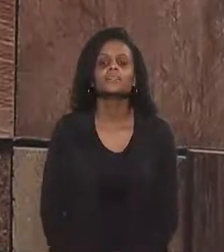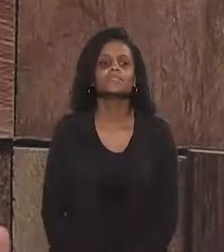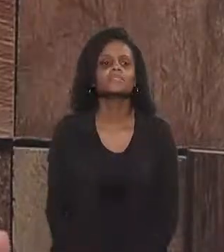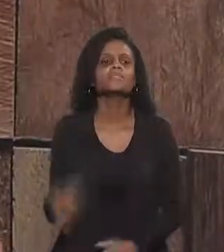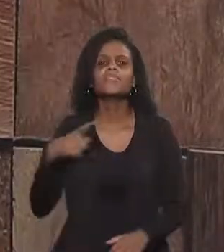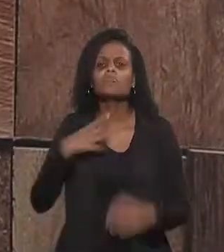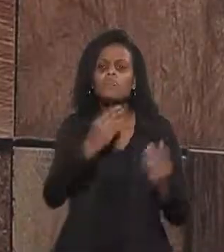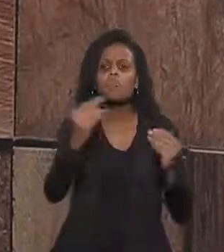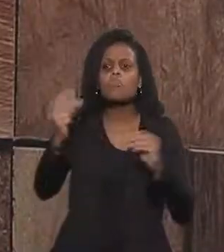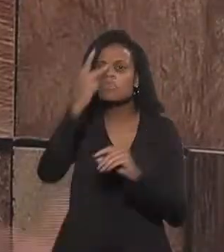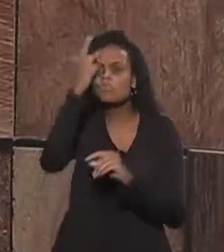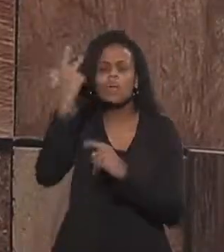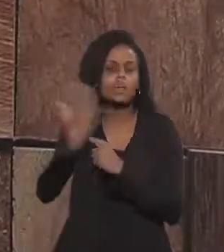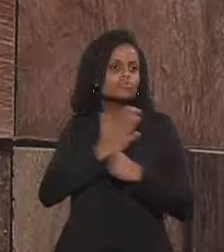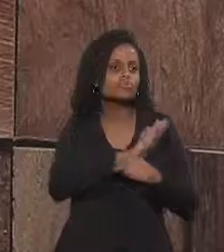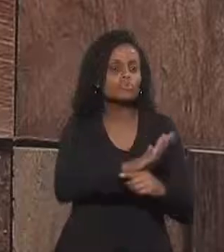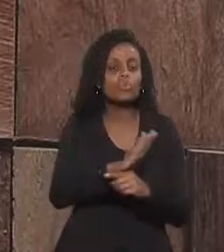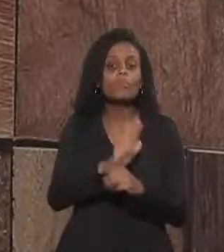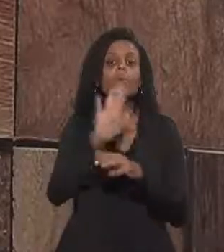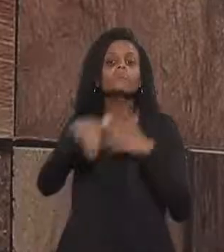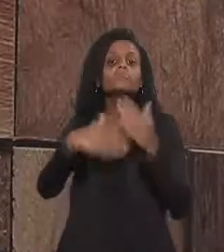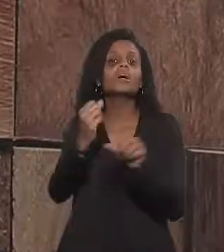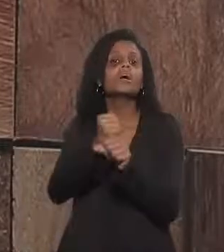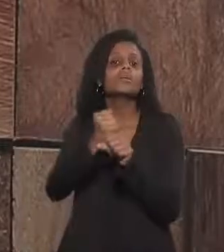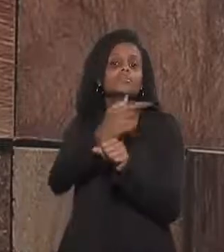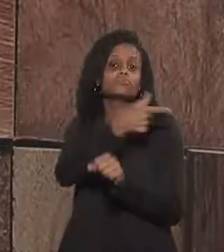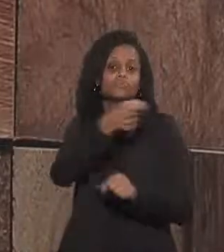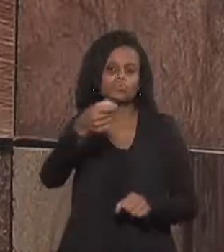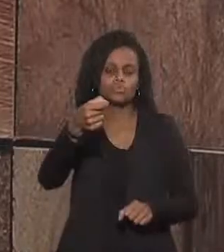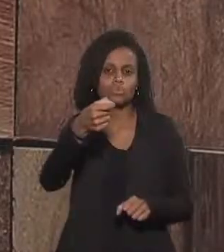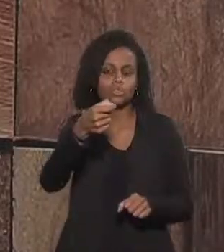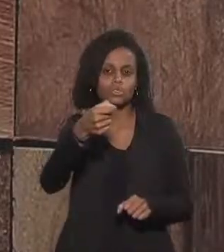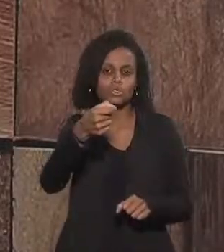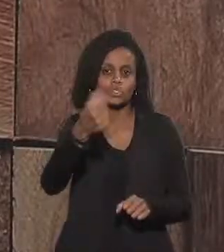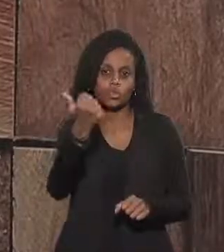bom, porque tem tanta gente que ajudou, mas quando foi em